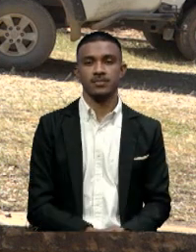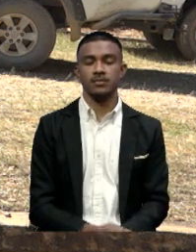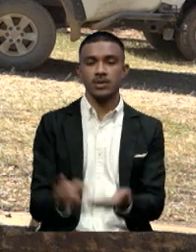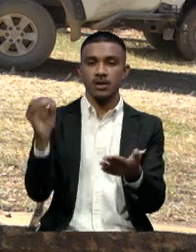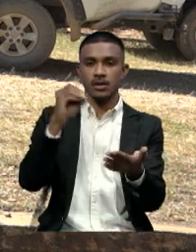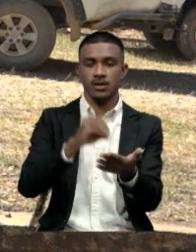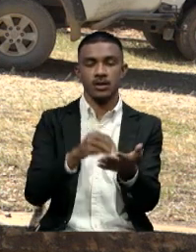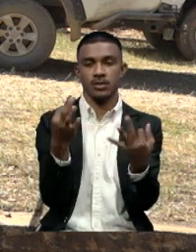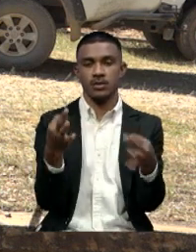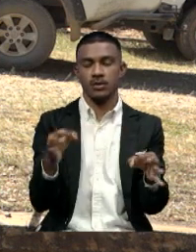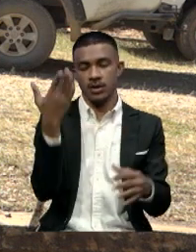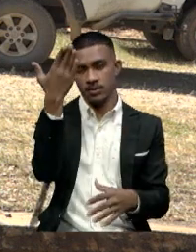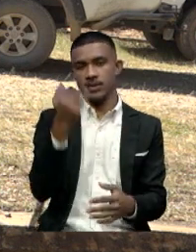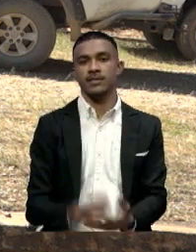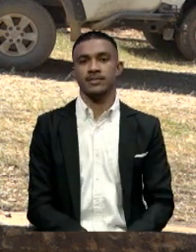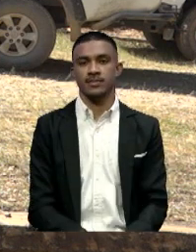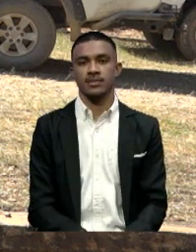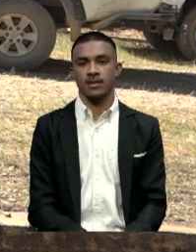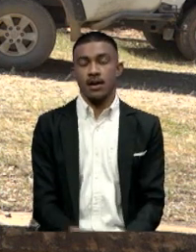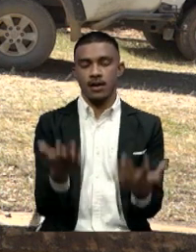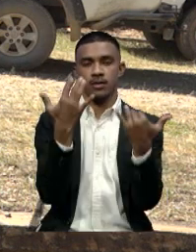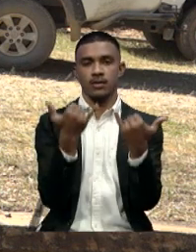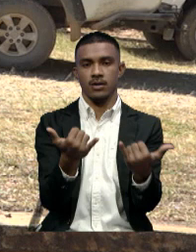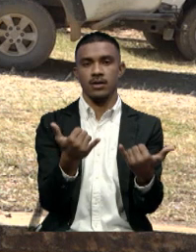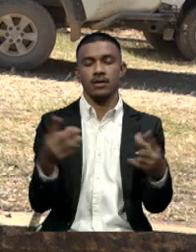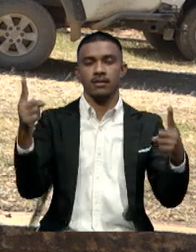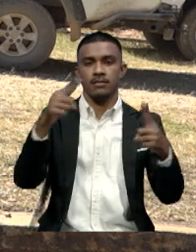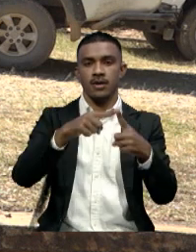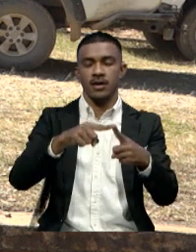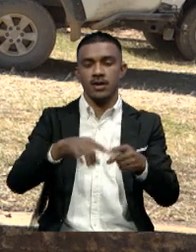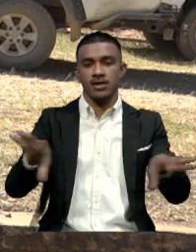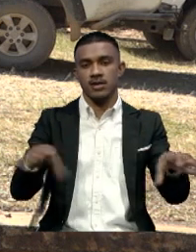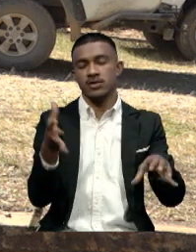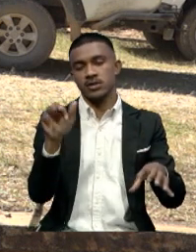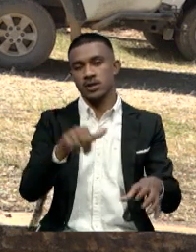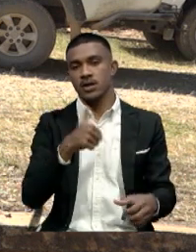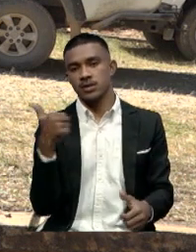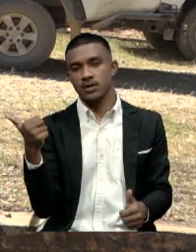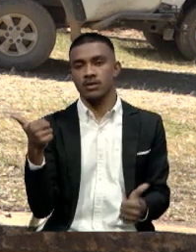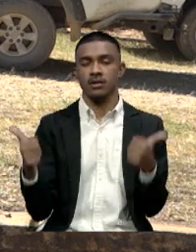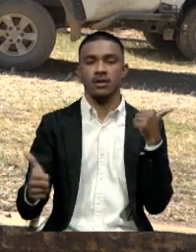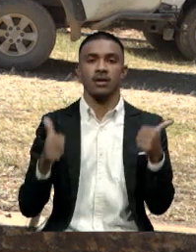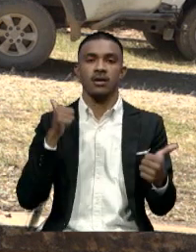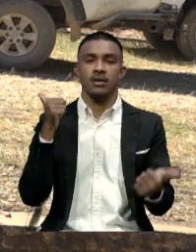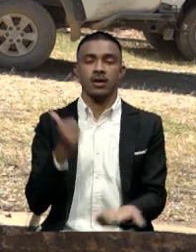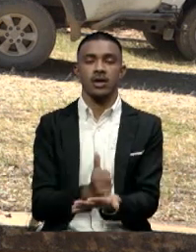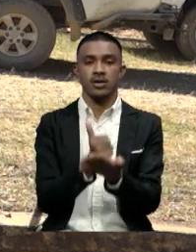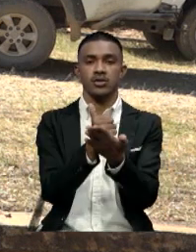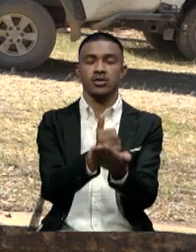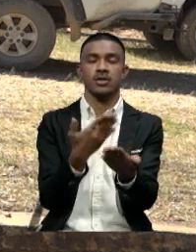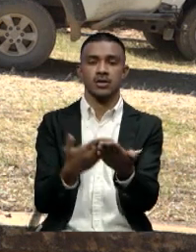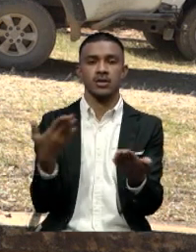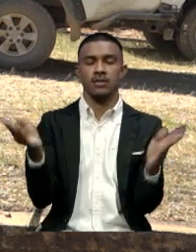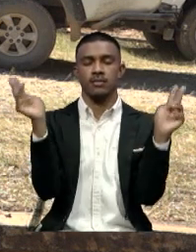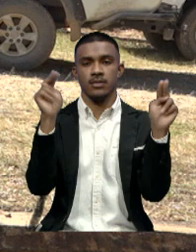estabelece ona, ita coloca ona e nebá. Agora, ba recursos xira selo que nebe talaruma facilidade balo sei